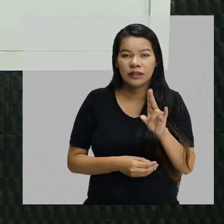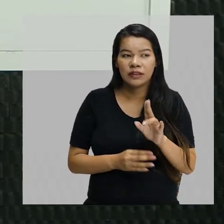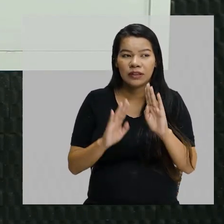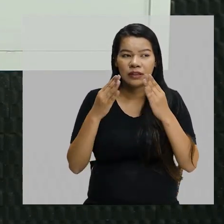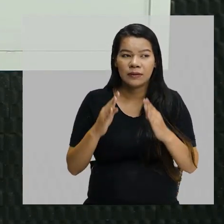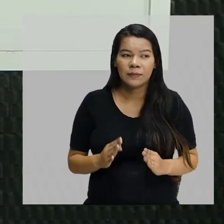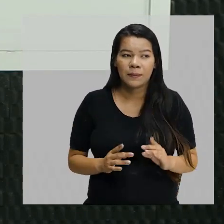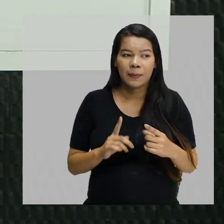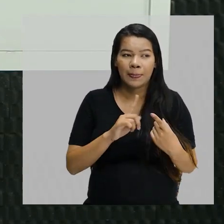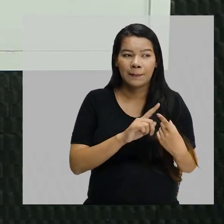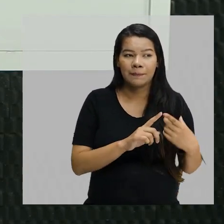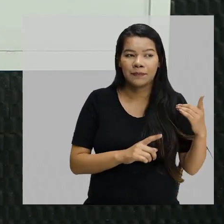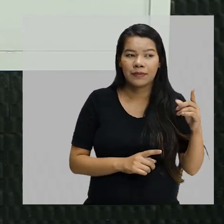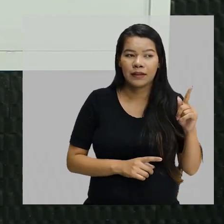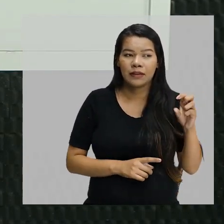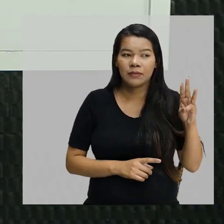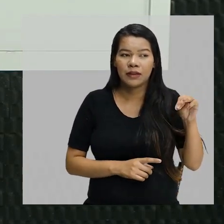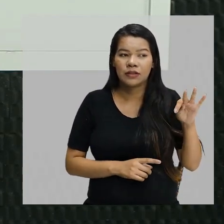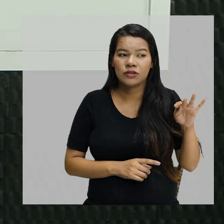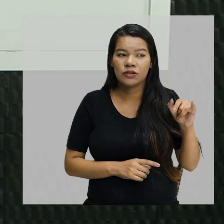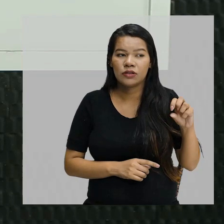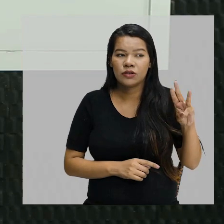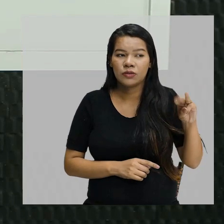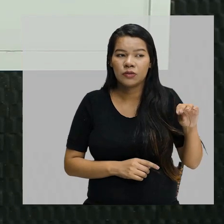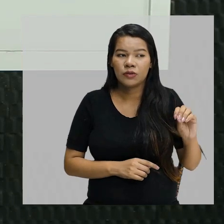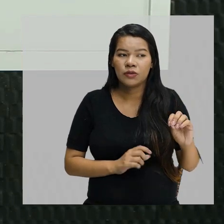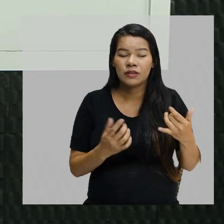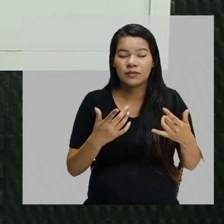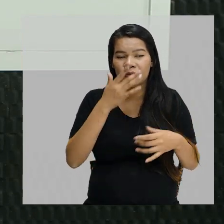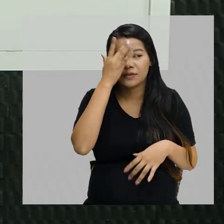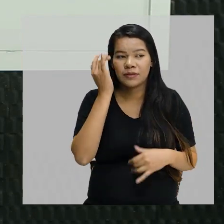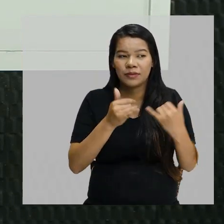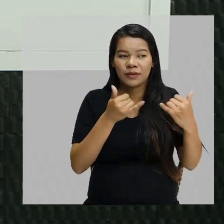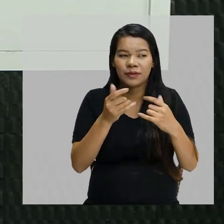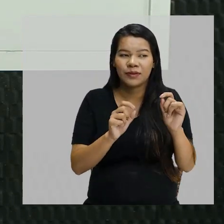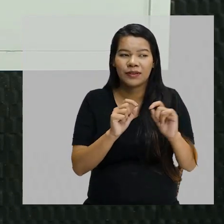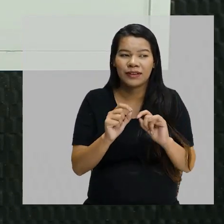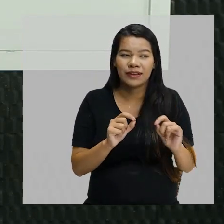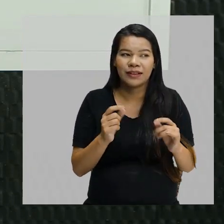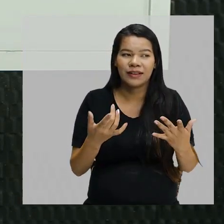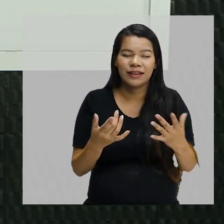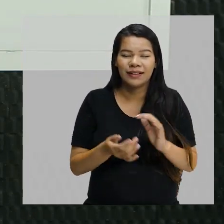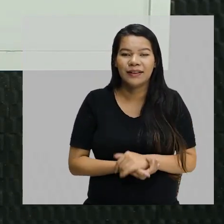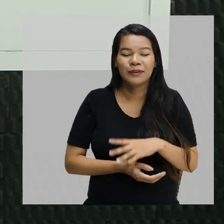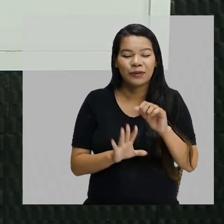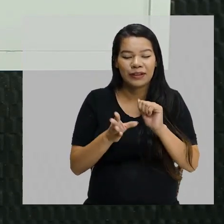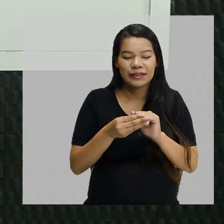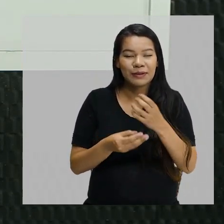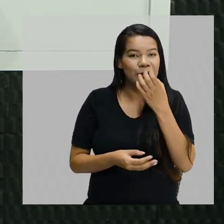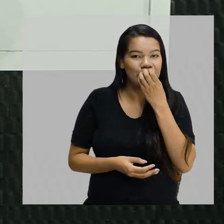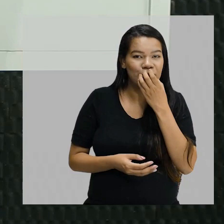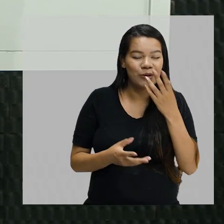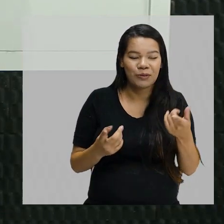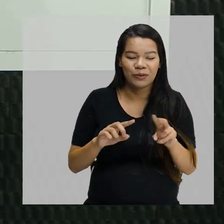dogmatismo é só ficar até brincando que isso aqui é a forma de conhecimento do cachorro por causa do Dog não tem nada a ver gente tá